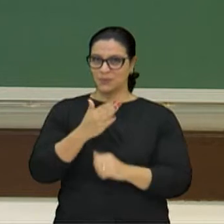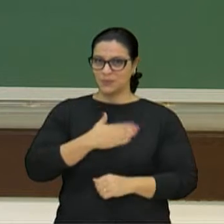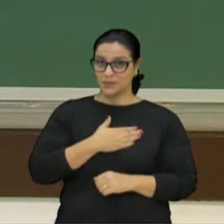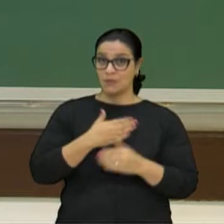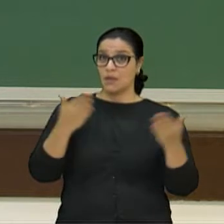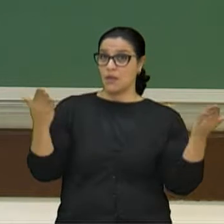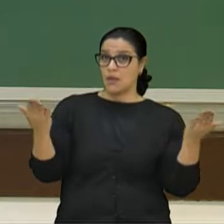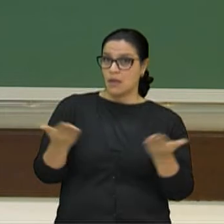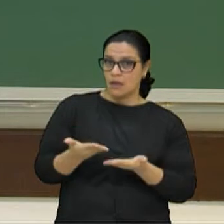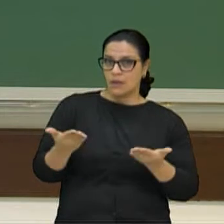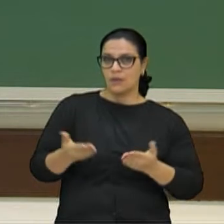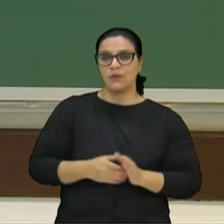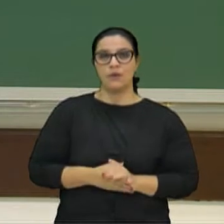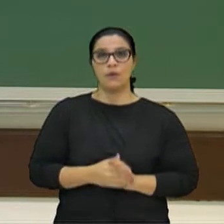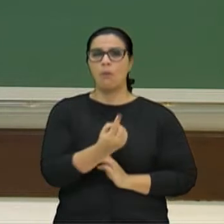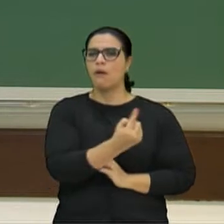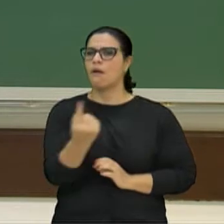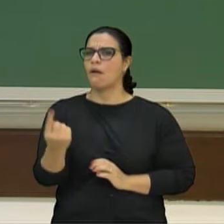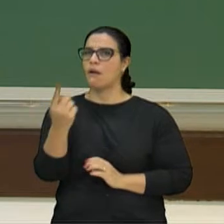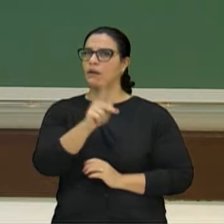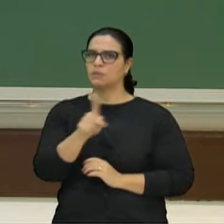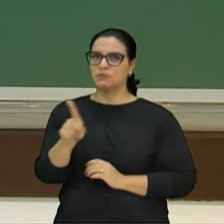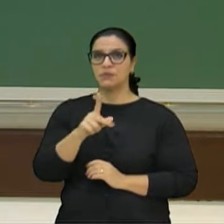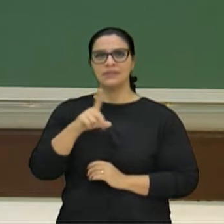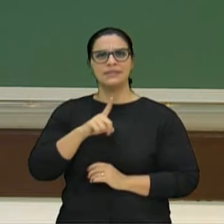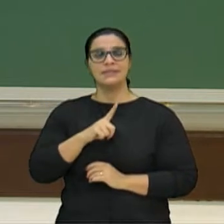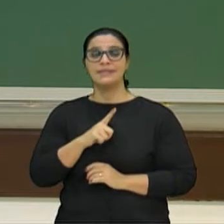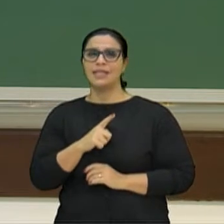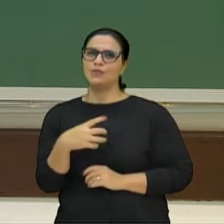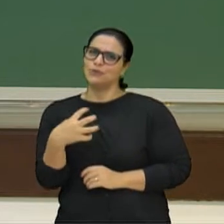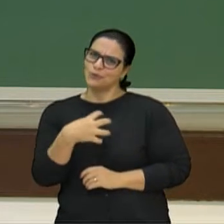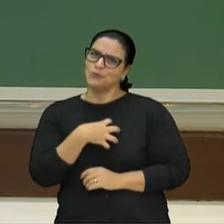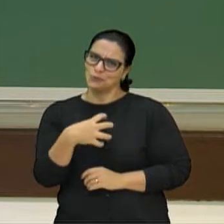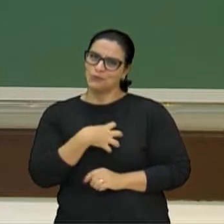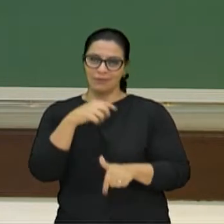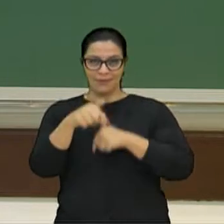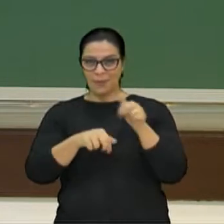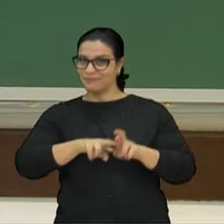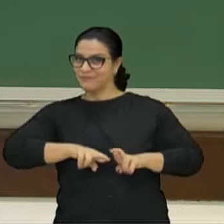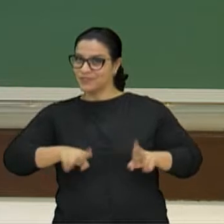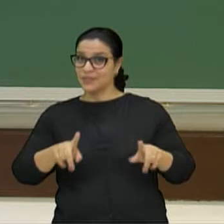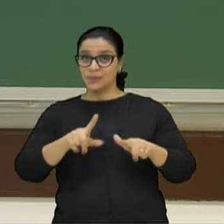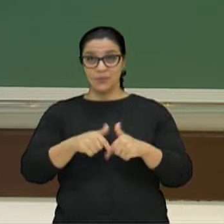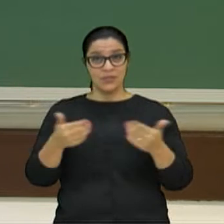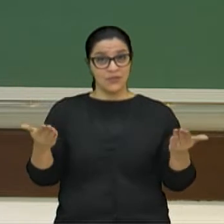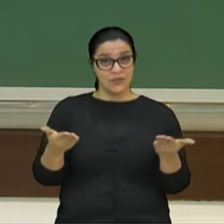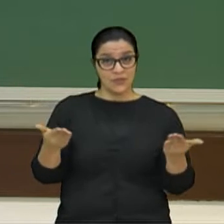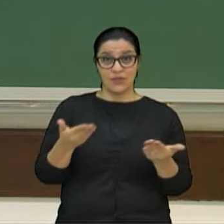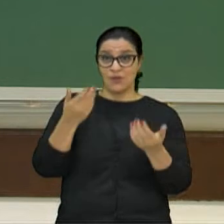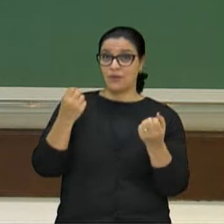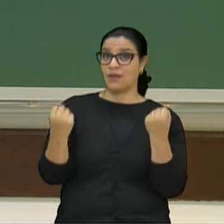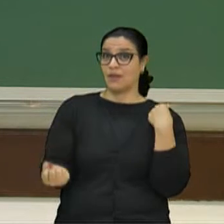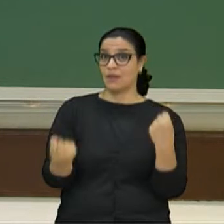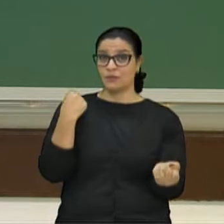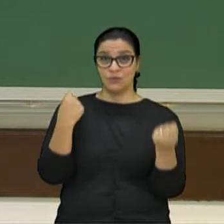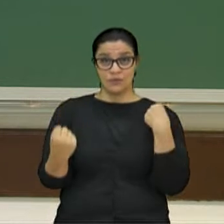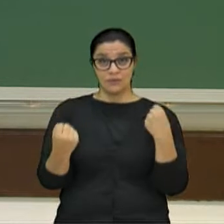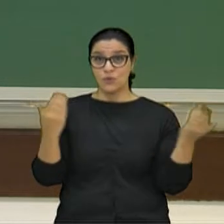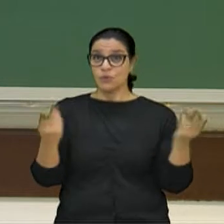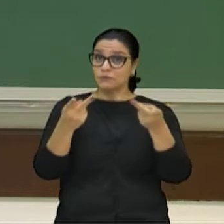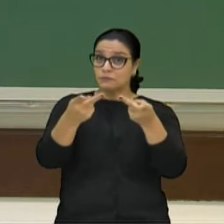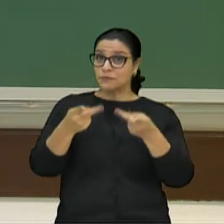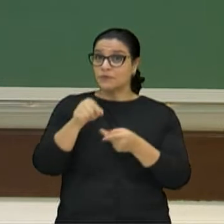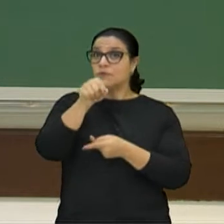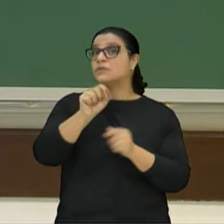Então, como cada professor, vocês sabem, tem um estilo de trabalho diferente, né? Então, como a aula de Educação Física, eu já